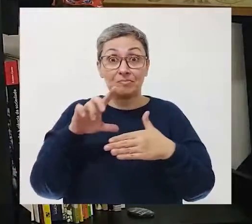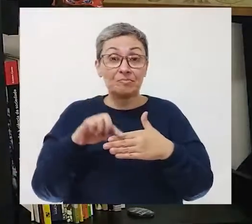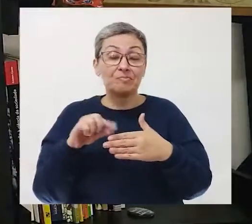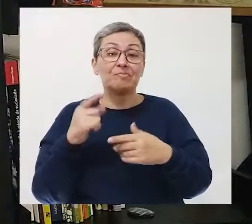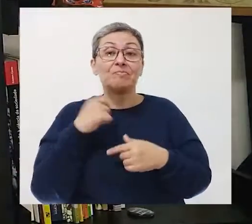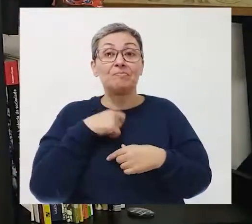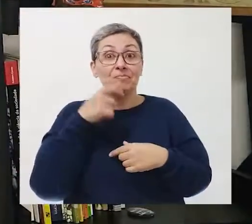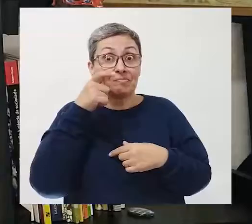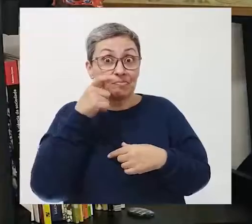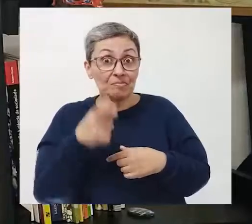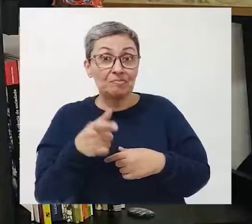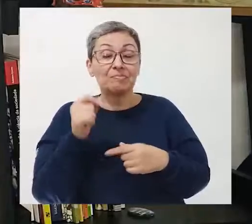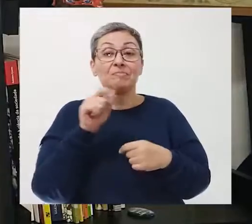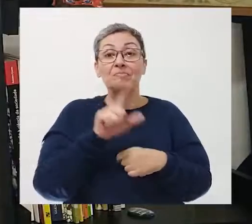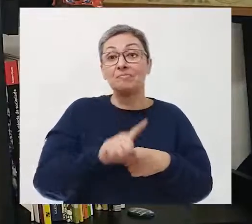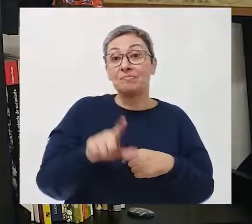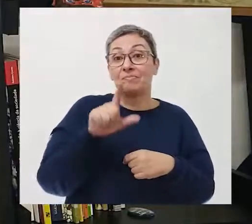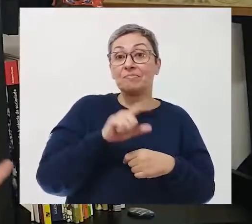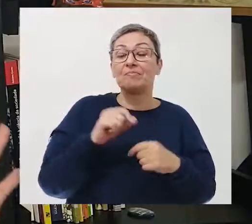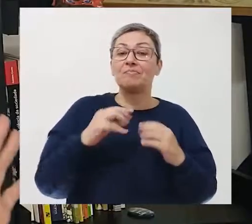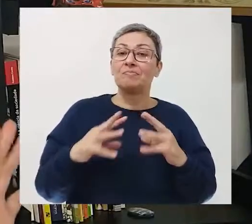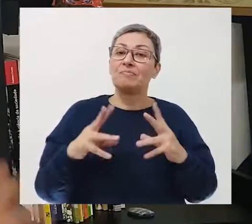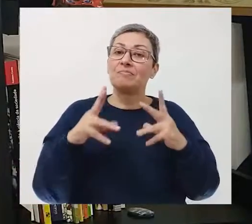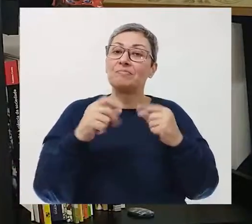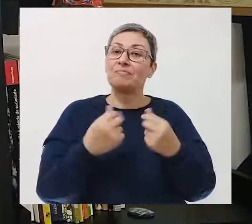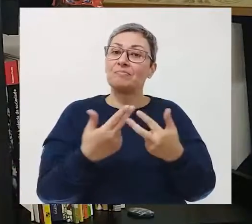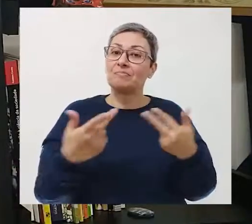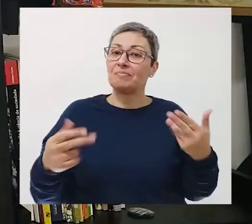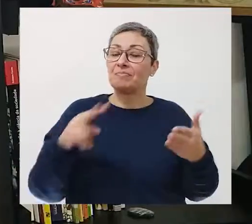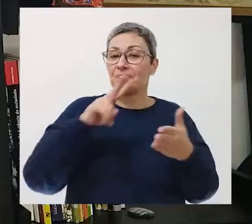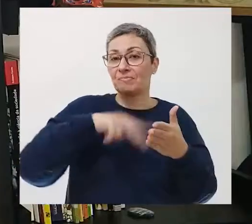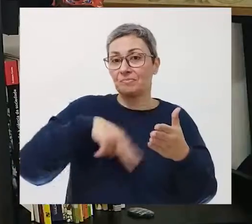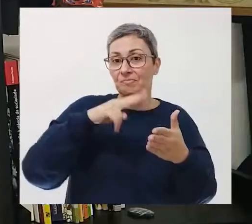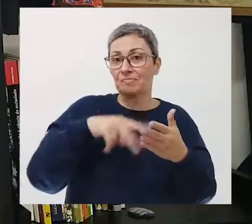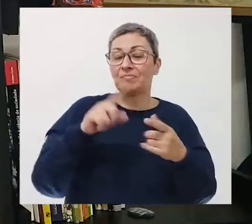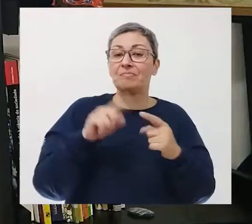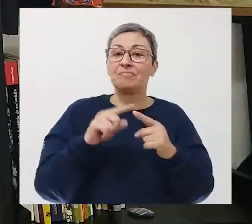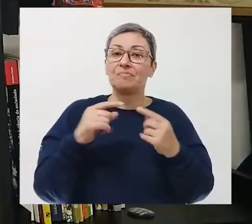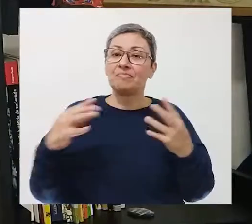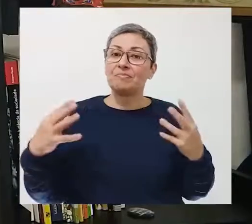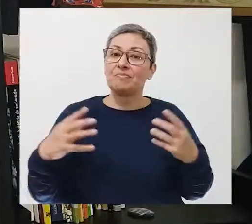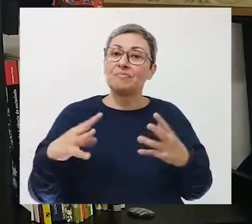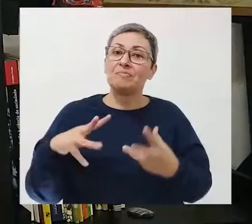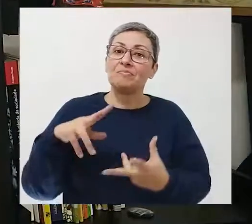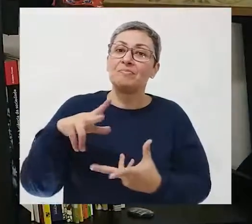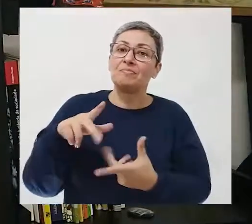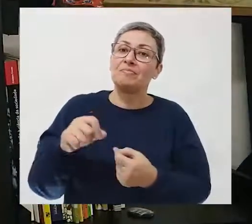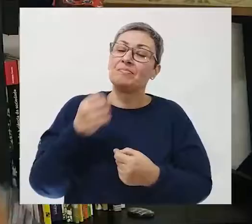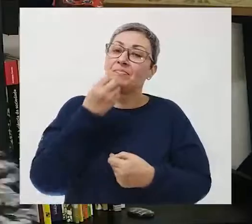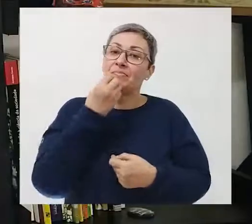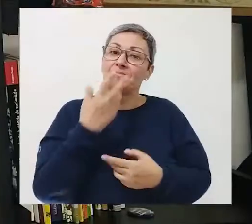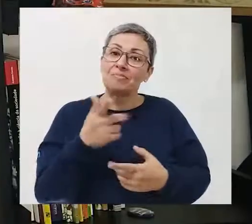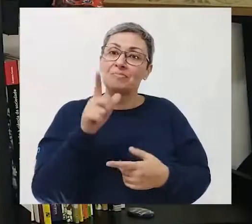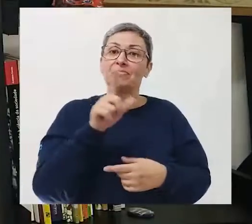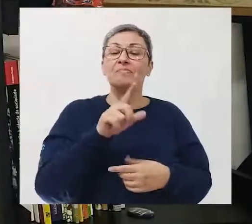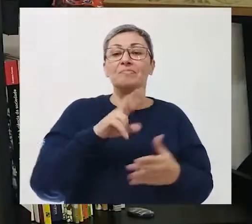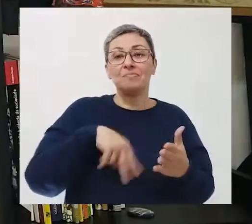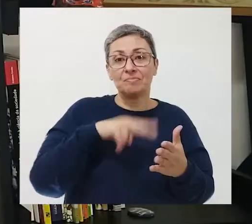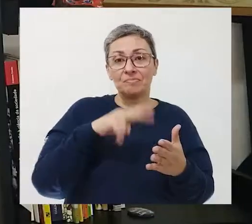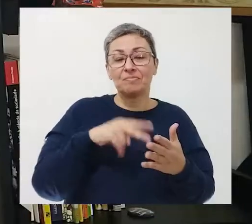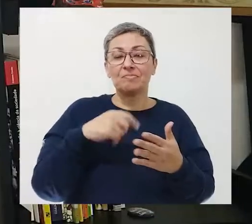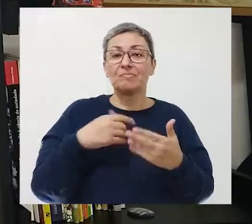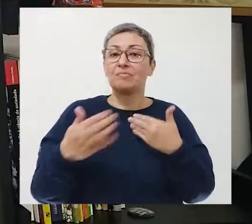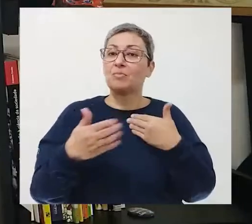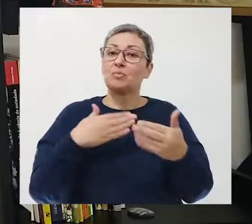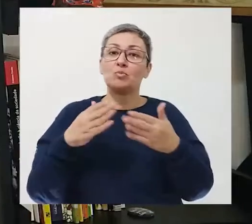interessante por ser uma literatura para todo tipo de leitor, né, que universaliza a boa leitura sem distinção